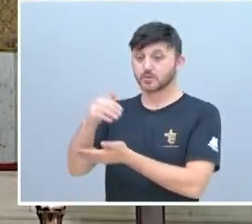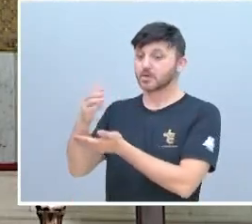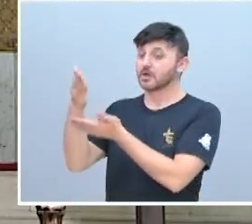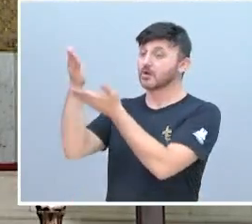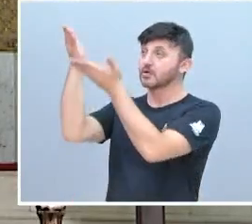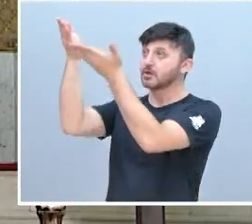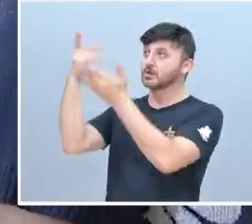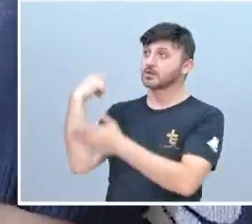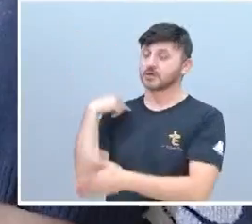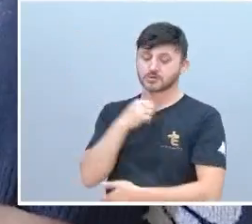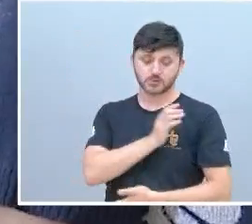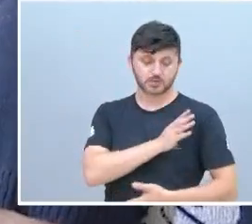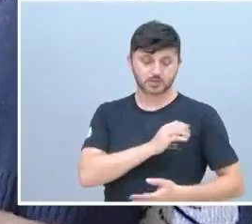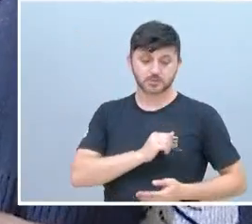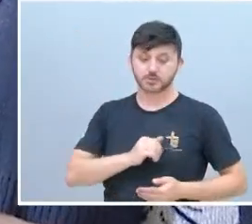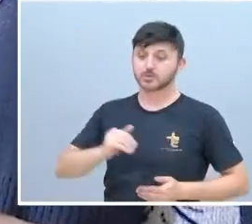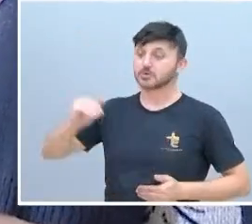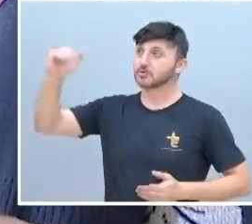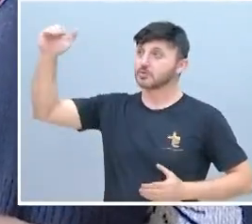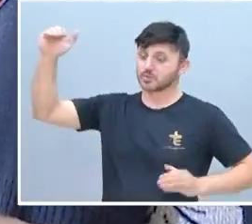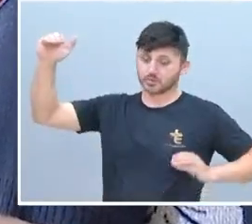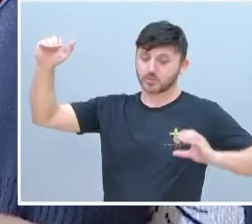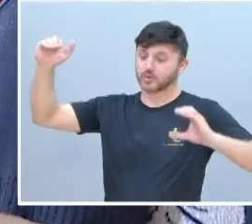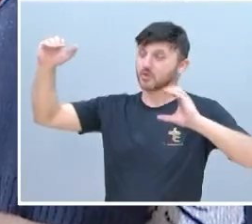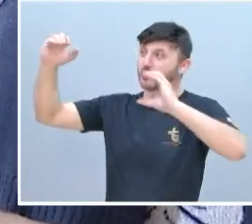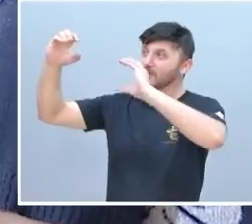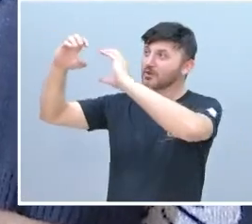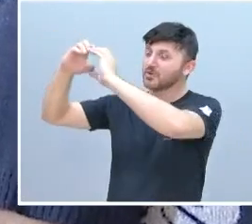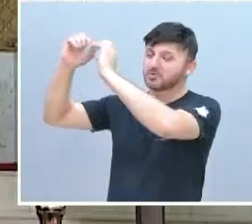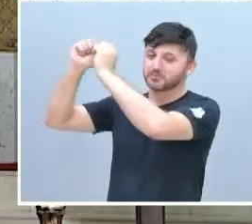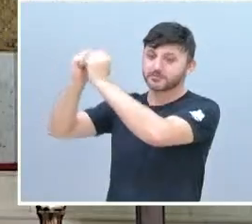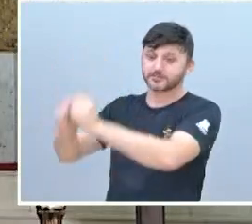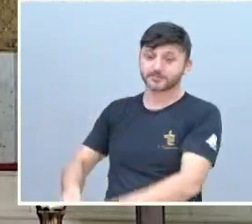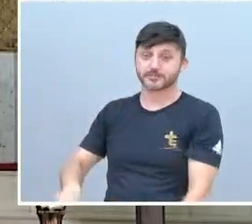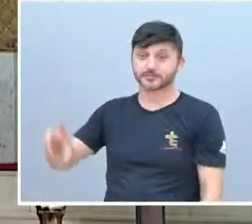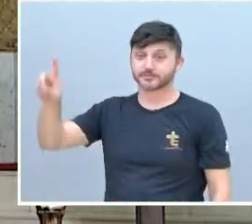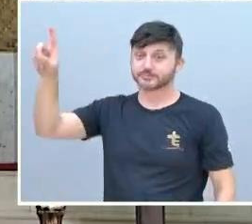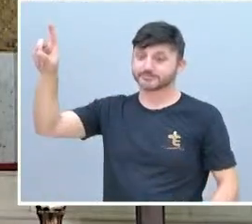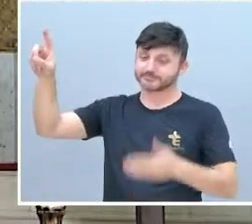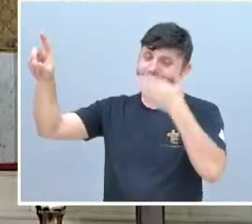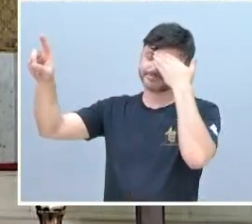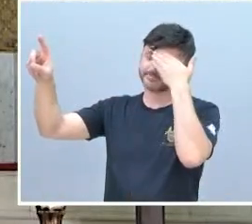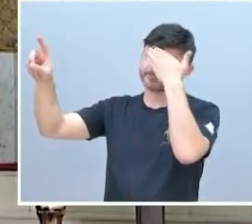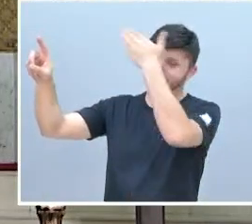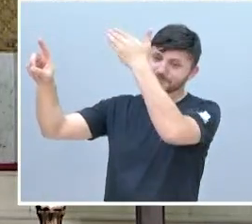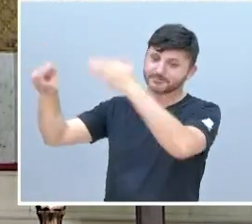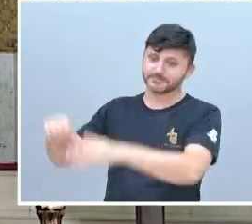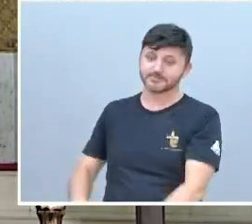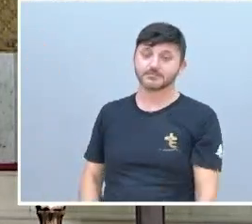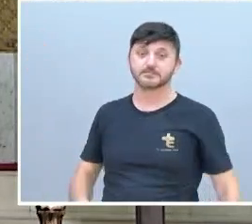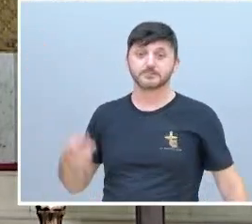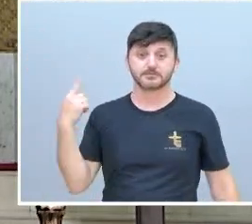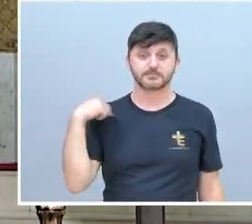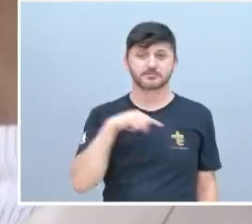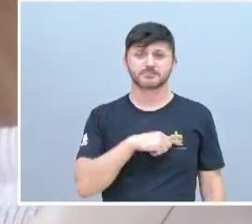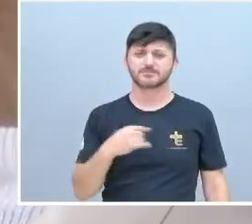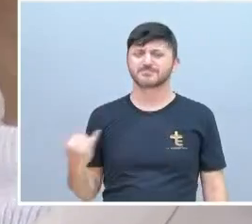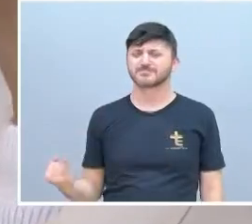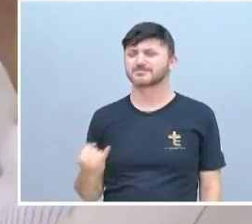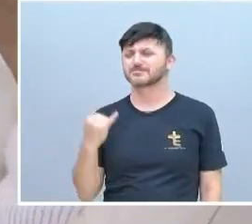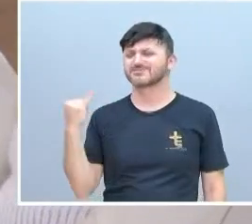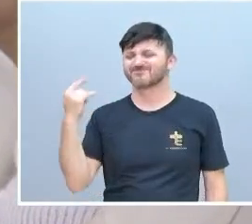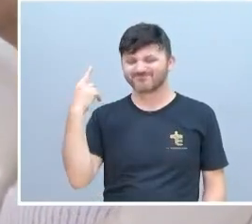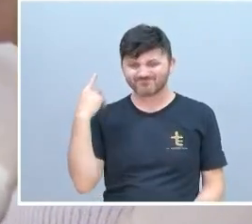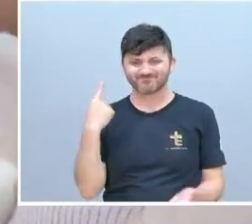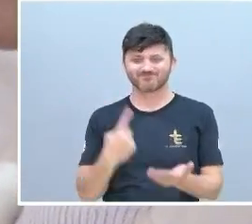ao alto. O nosso coração está em Deus. Demos graças ao Senhor nosso Deus. É